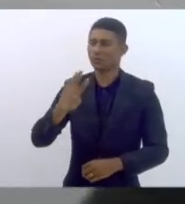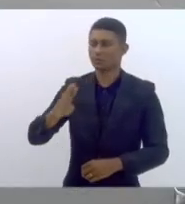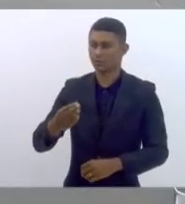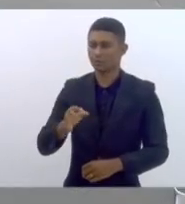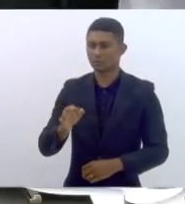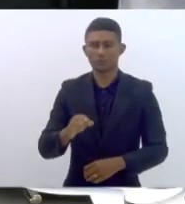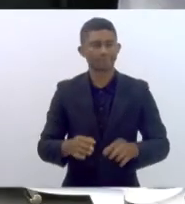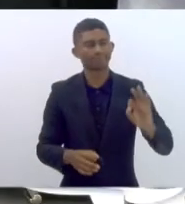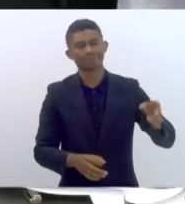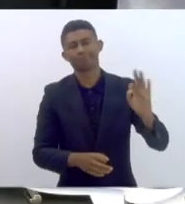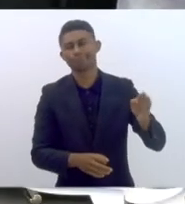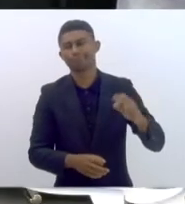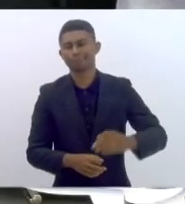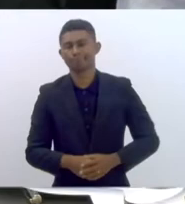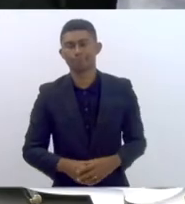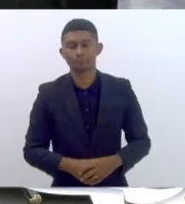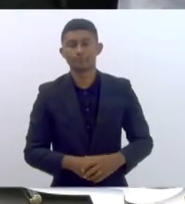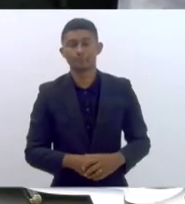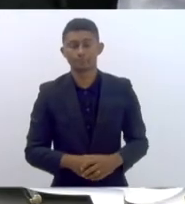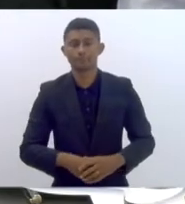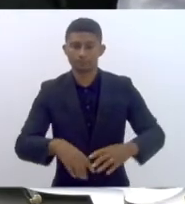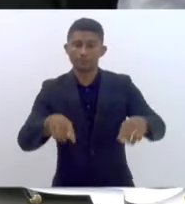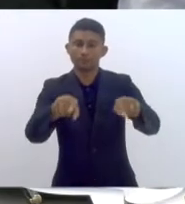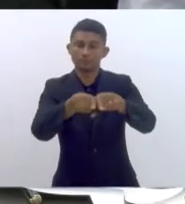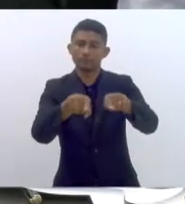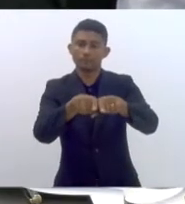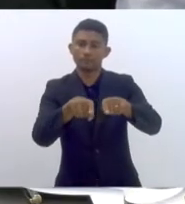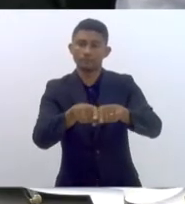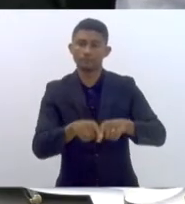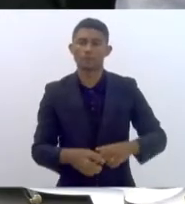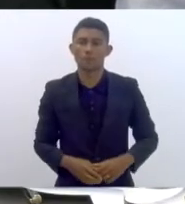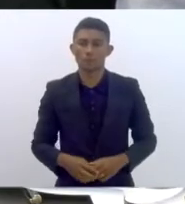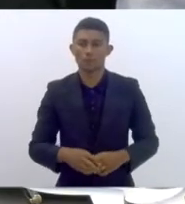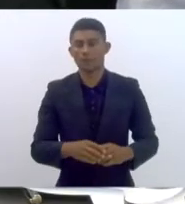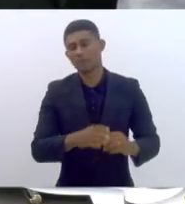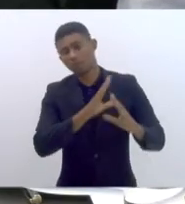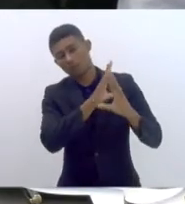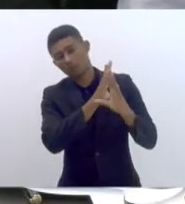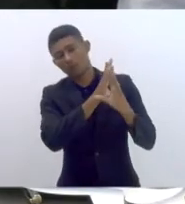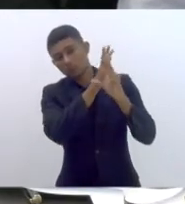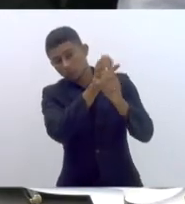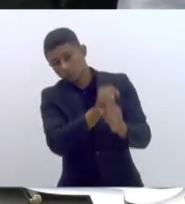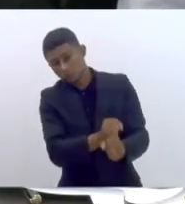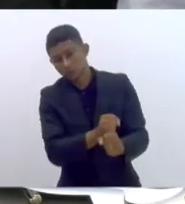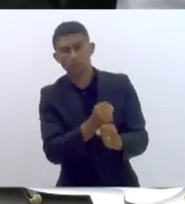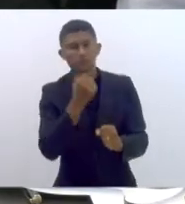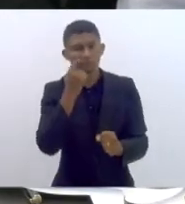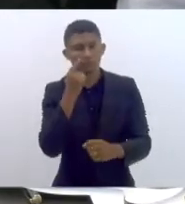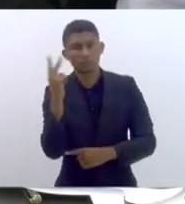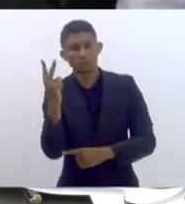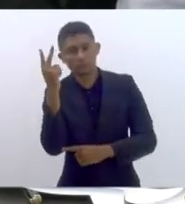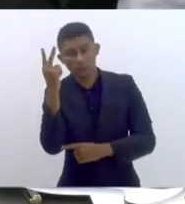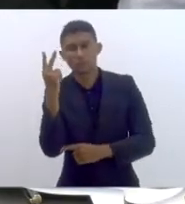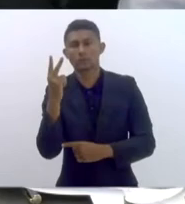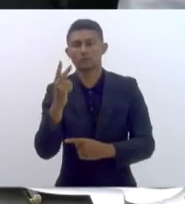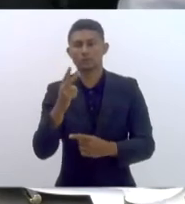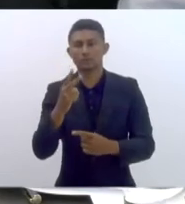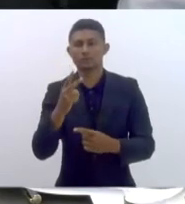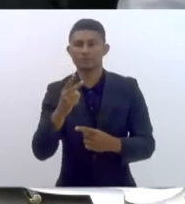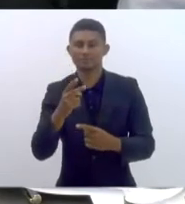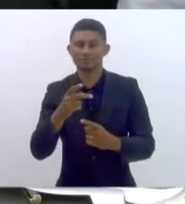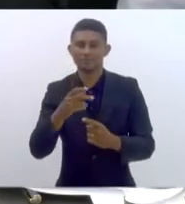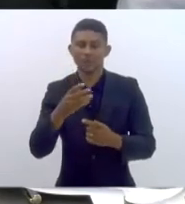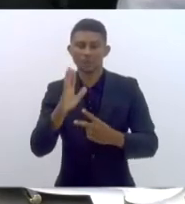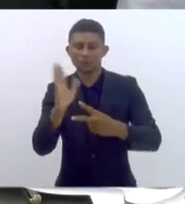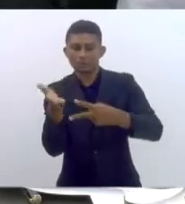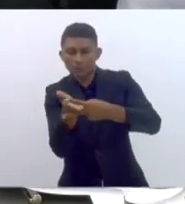disso. Além disso, você não pode fazer essa conta de pegar esse valor, dividir por mês e depois replicar para os